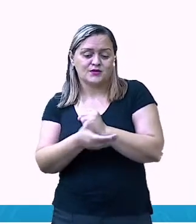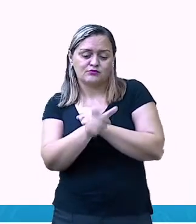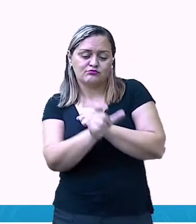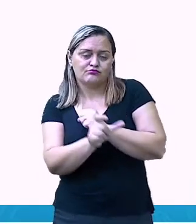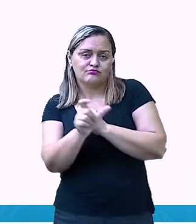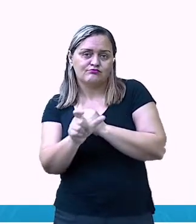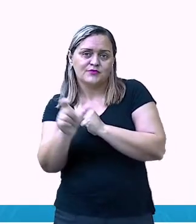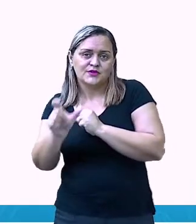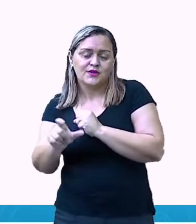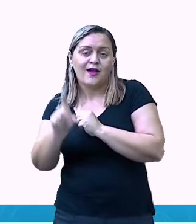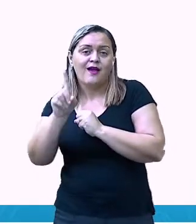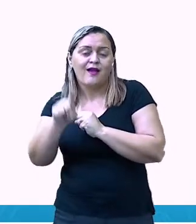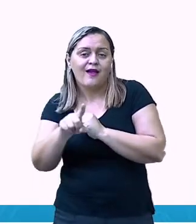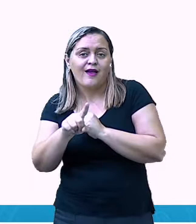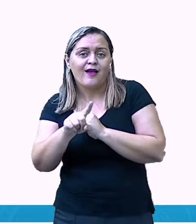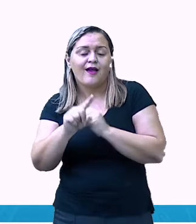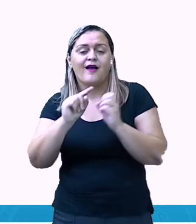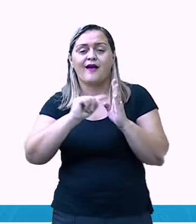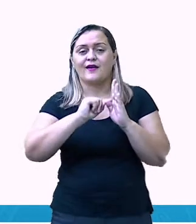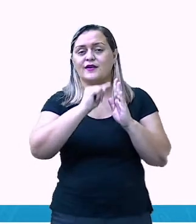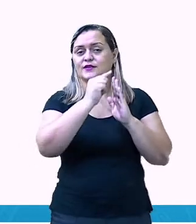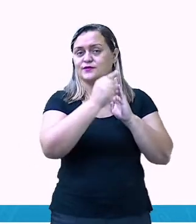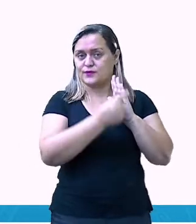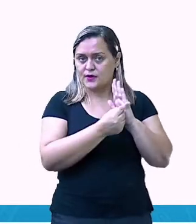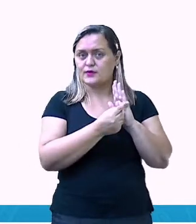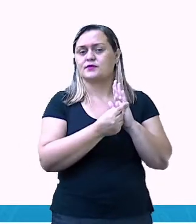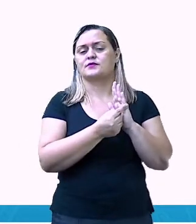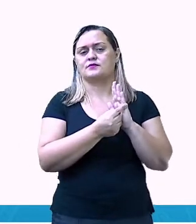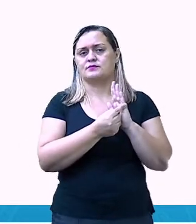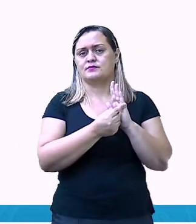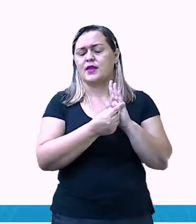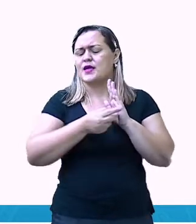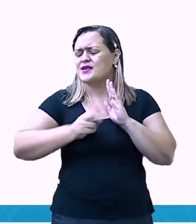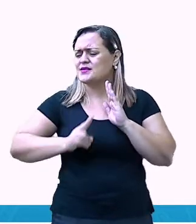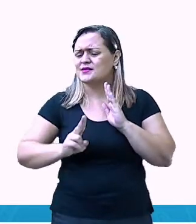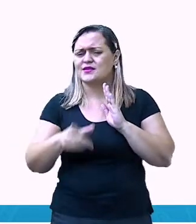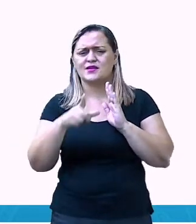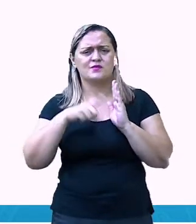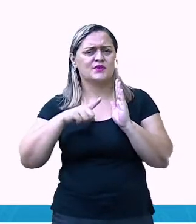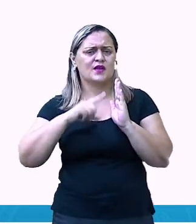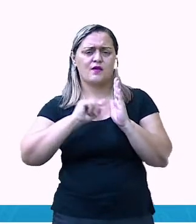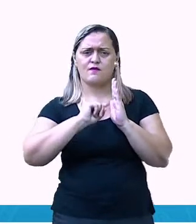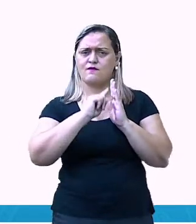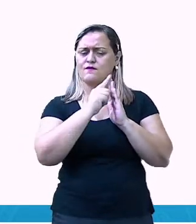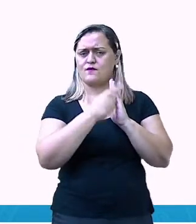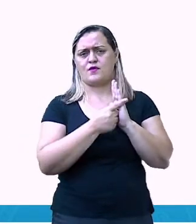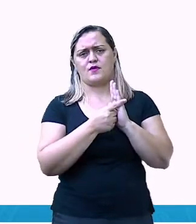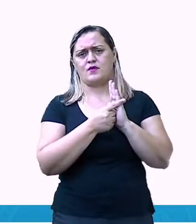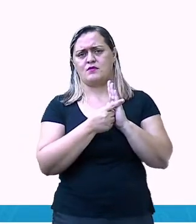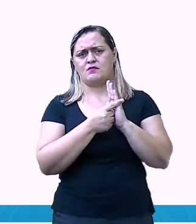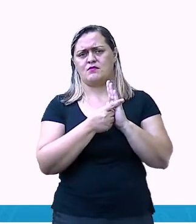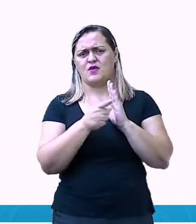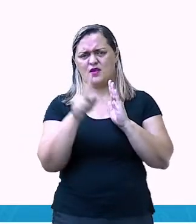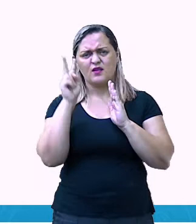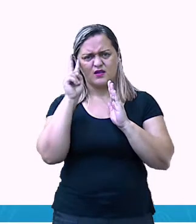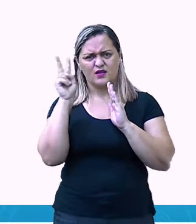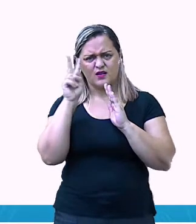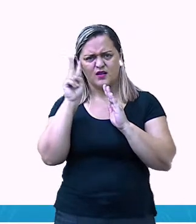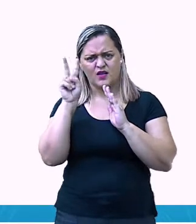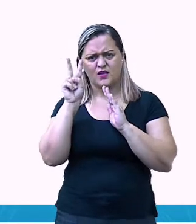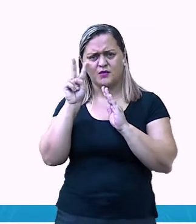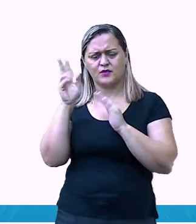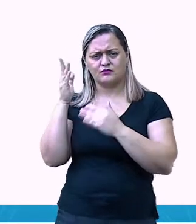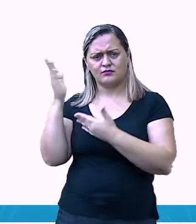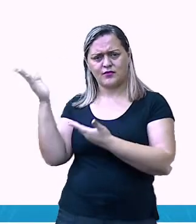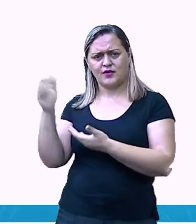encontra nenhuma sílaba sem vogal. Ah, professora, mas quais são mesmo as vogais? Ah, vamos relembrar